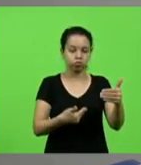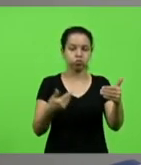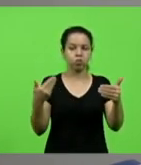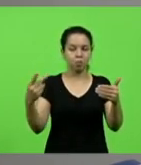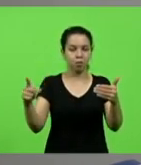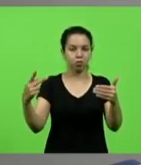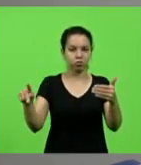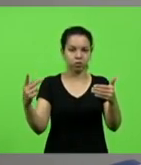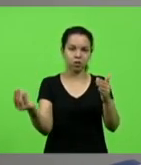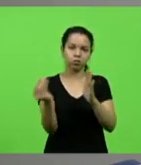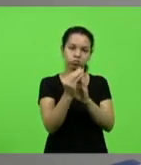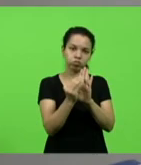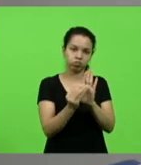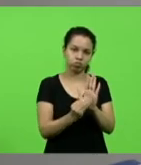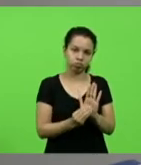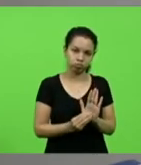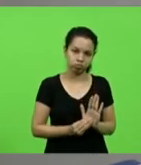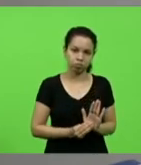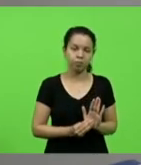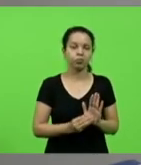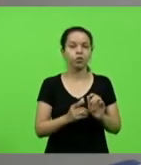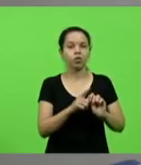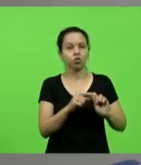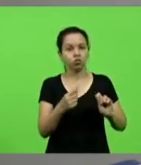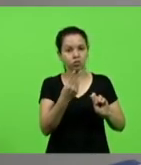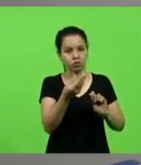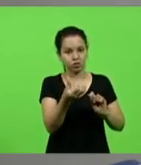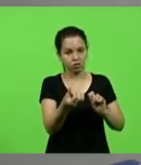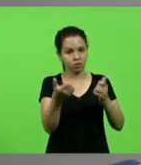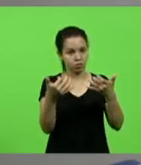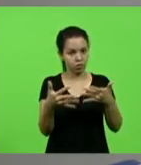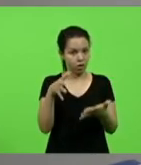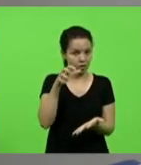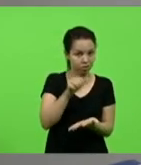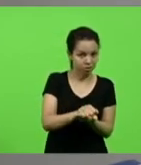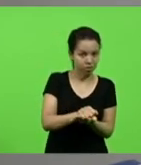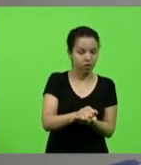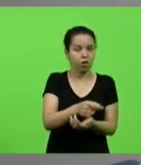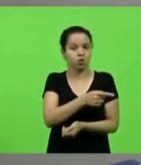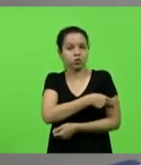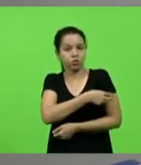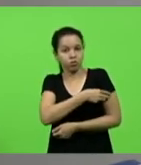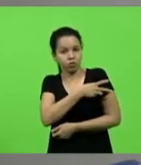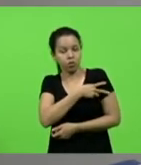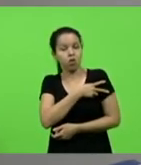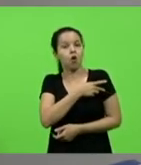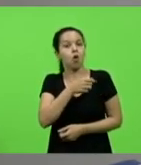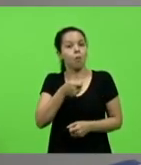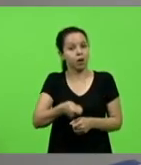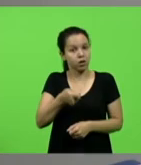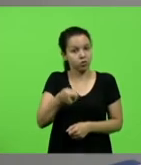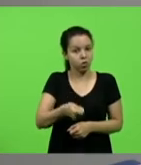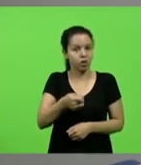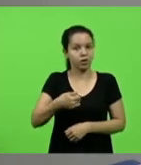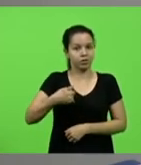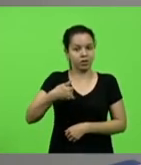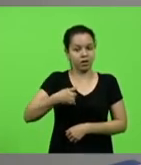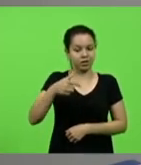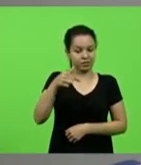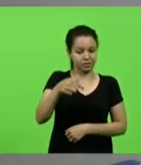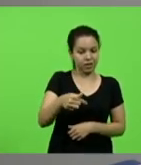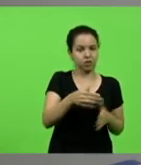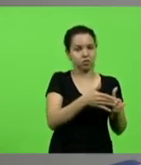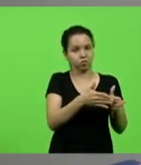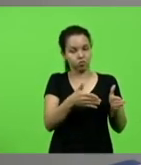artigo 36, a matrícula no ensino fundamental é obrigatória a partir dos 7 anos de idade, e